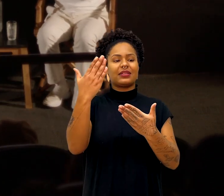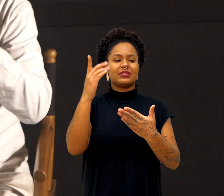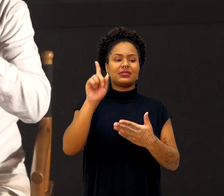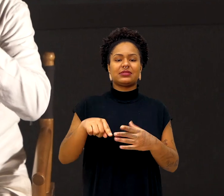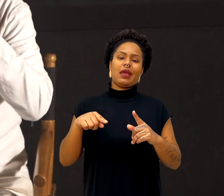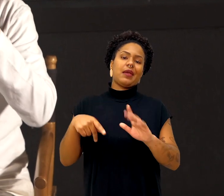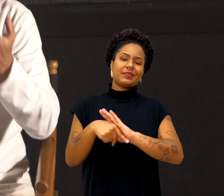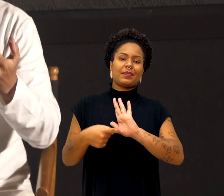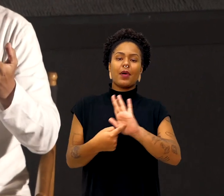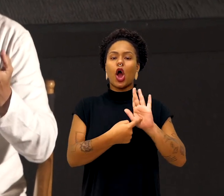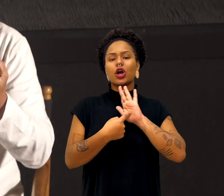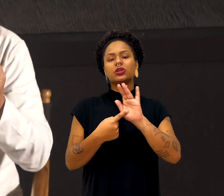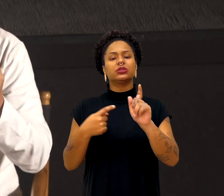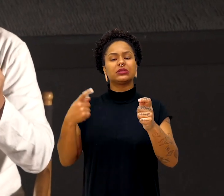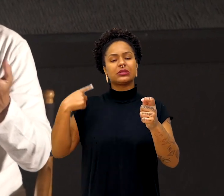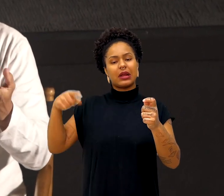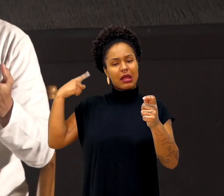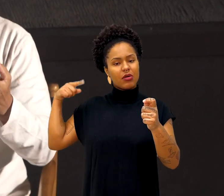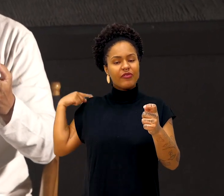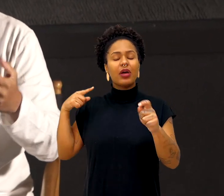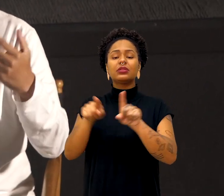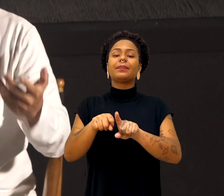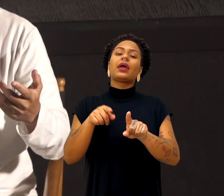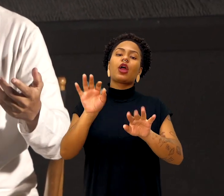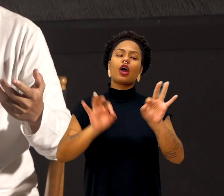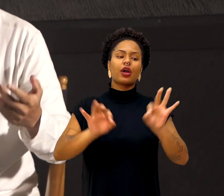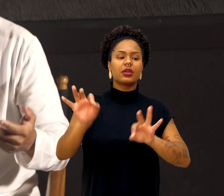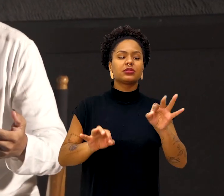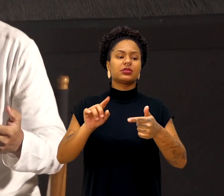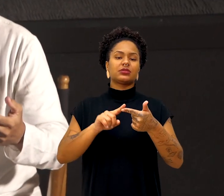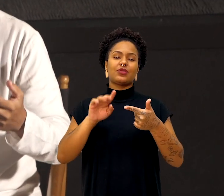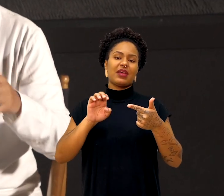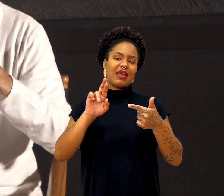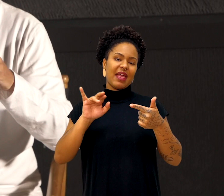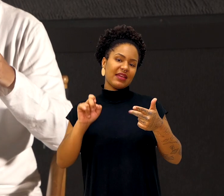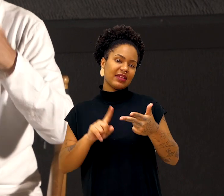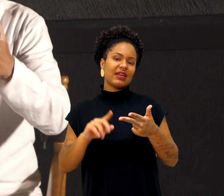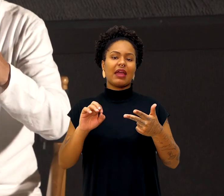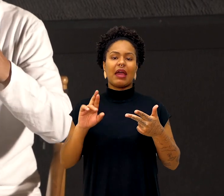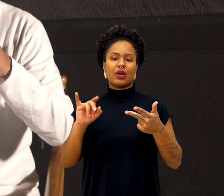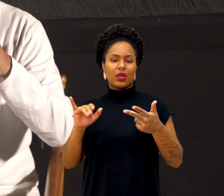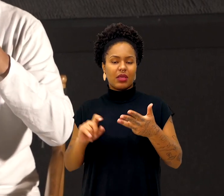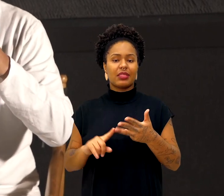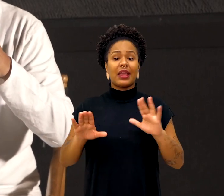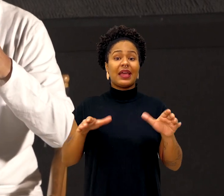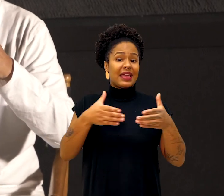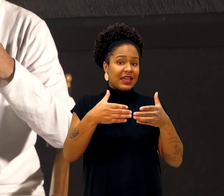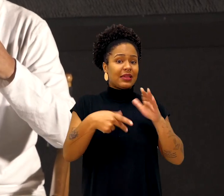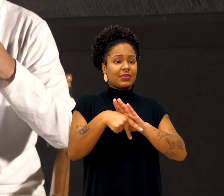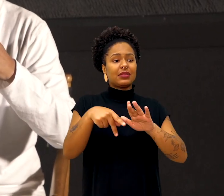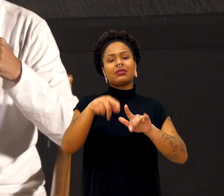o Ecofalante, a organização, a Carolina, a Érica, né, a equipe e